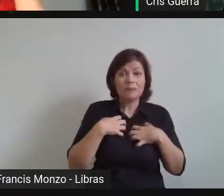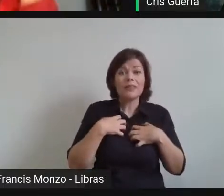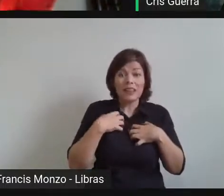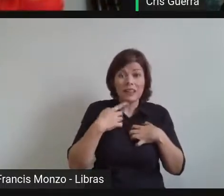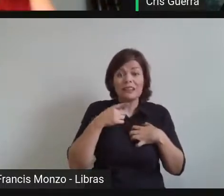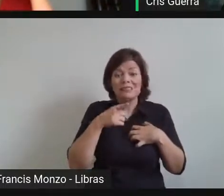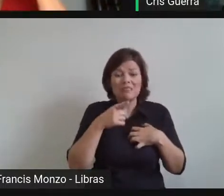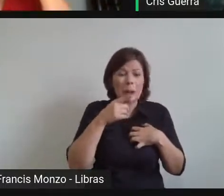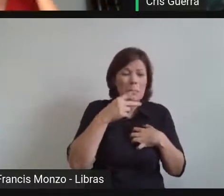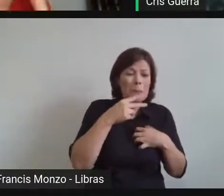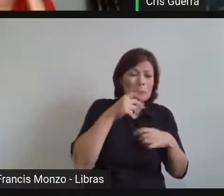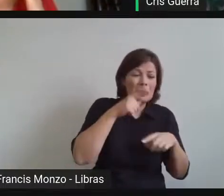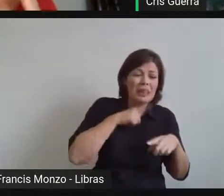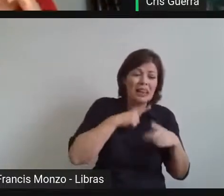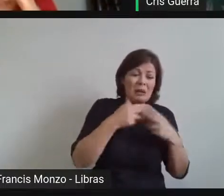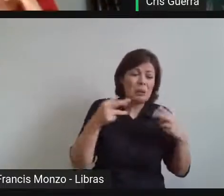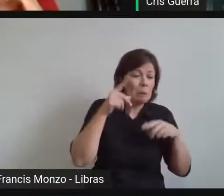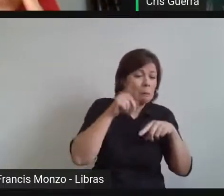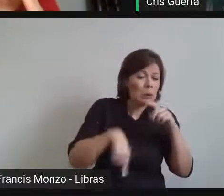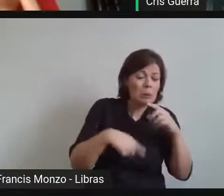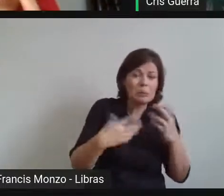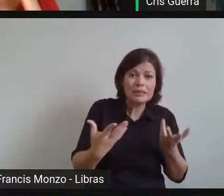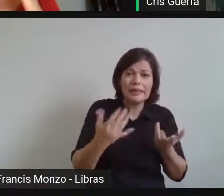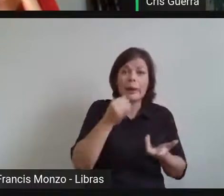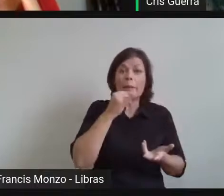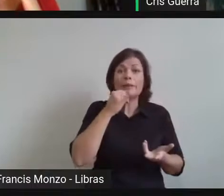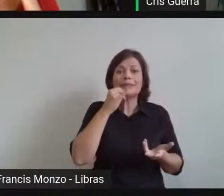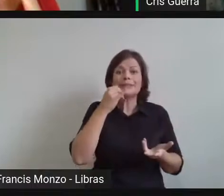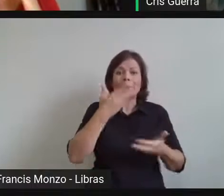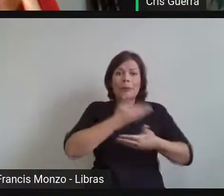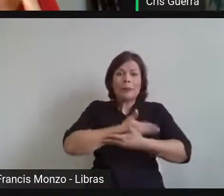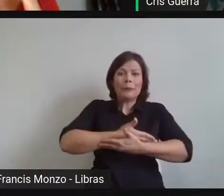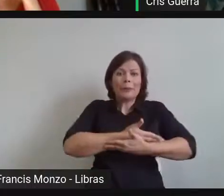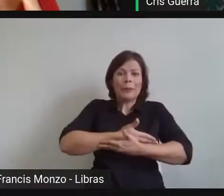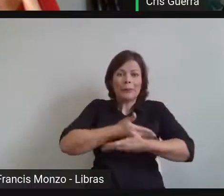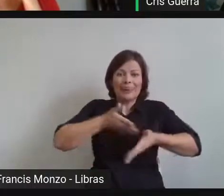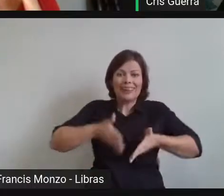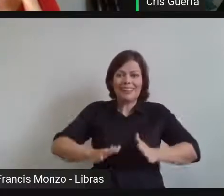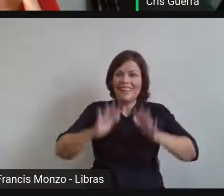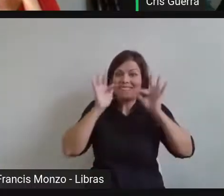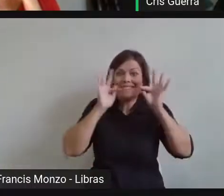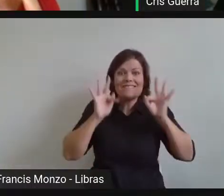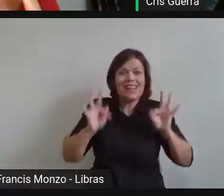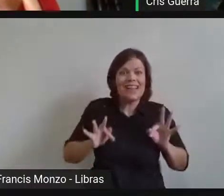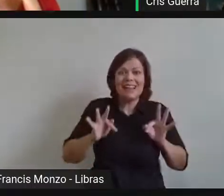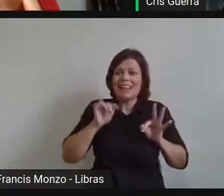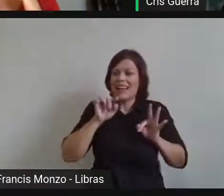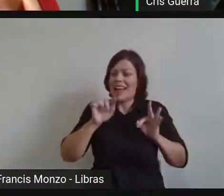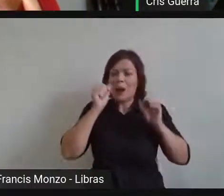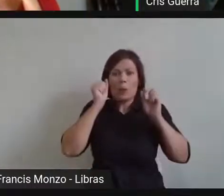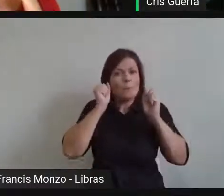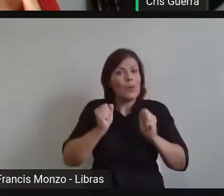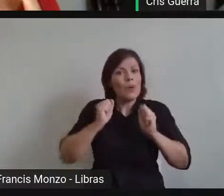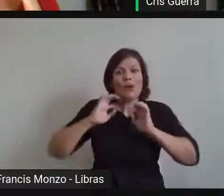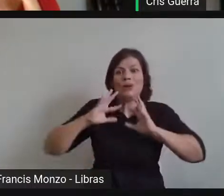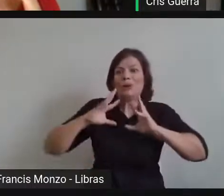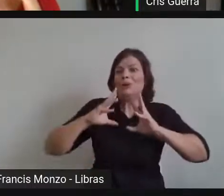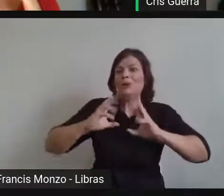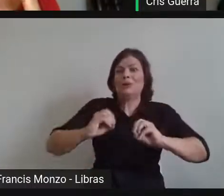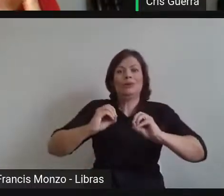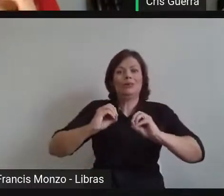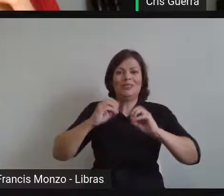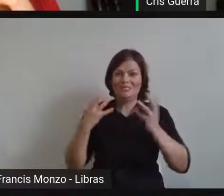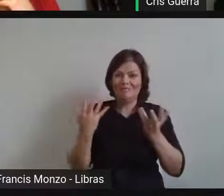ele começa a andar, ele tem um auge da felicidade, pode tudo, ele sobe pelas paredes, os pais é que estão loucos atrás, né? Então, esse nível